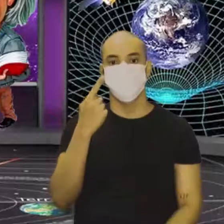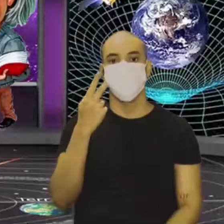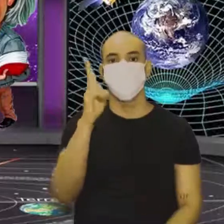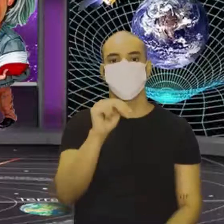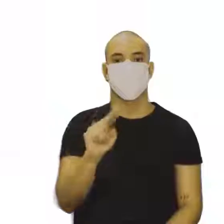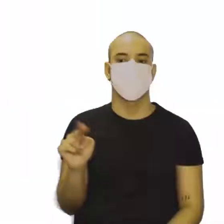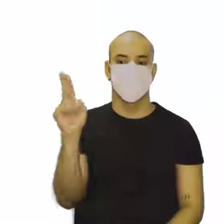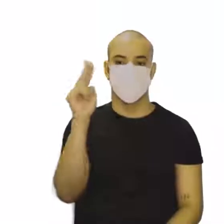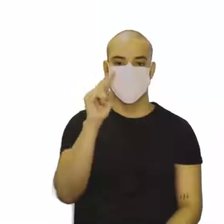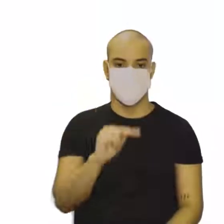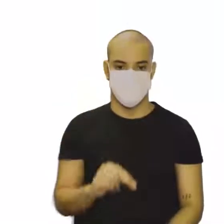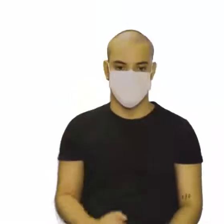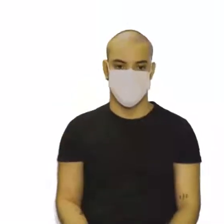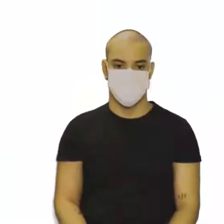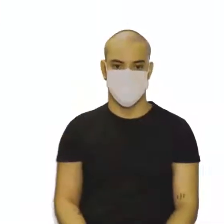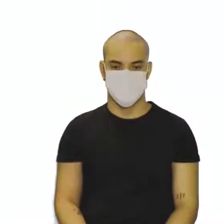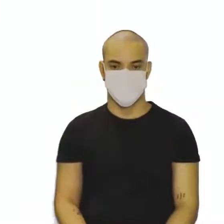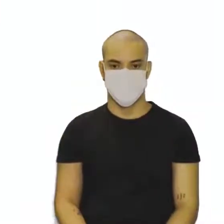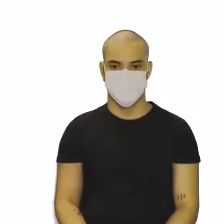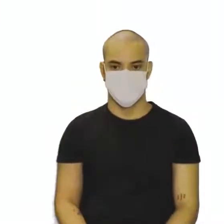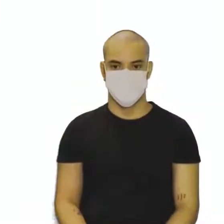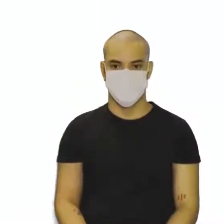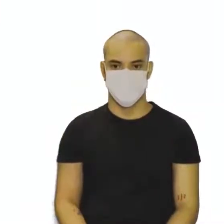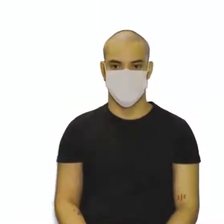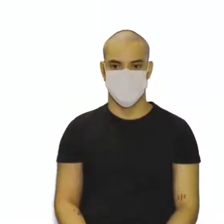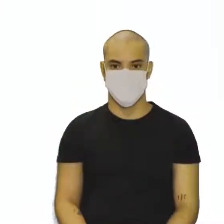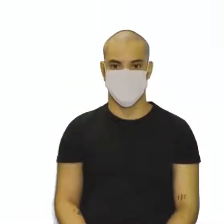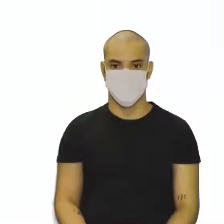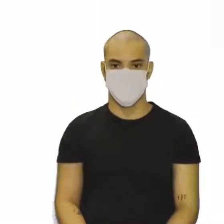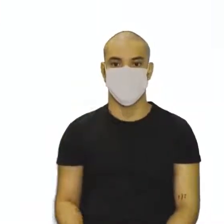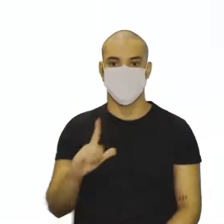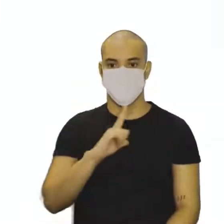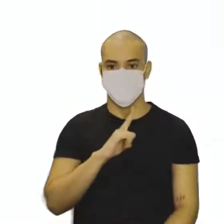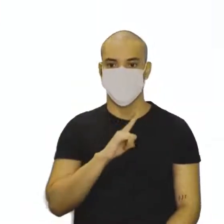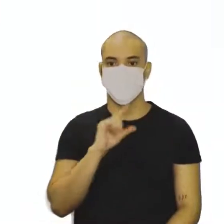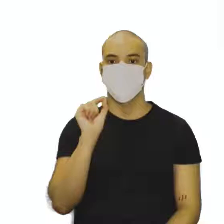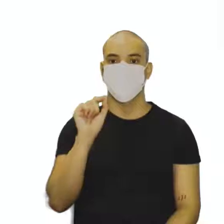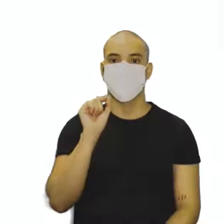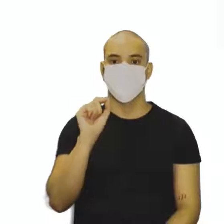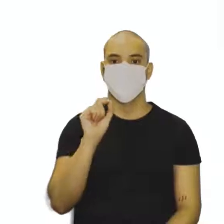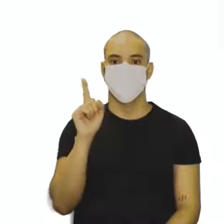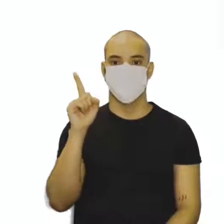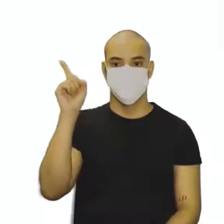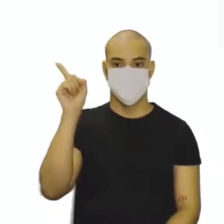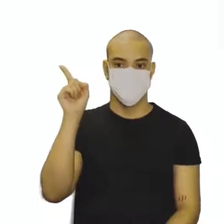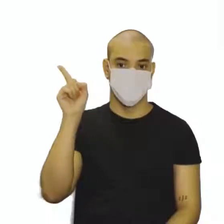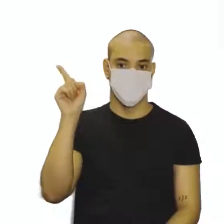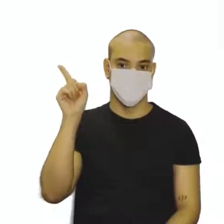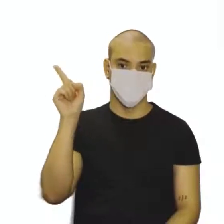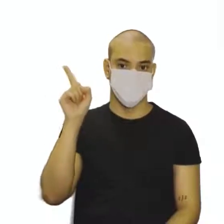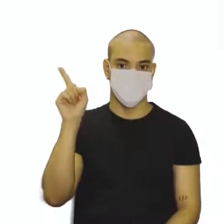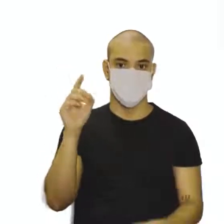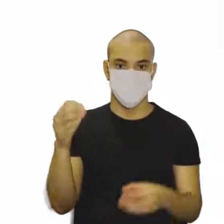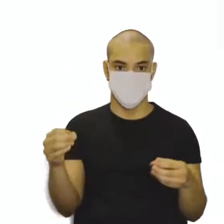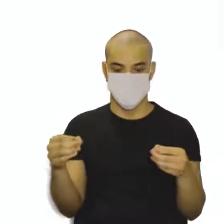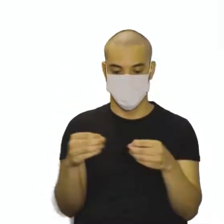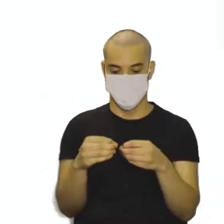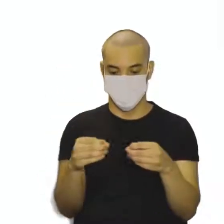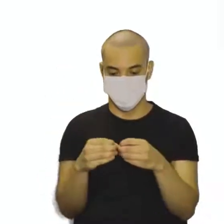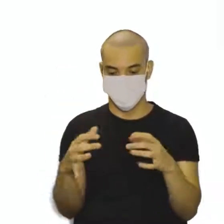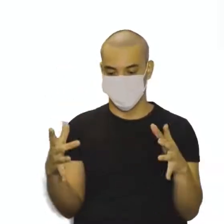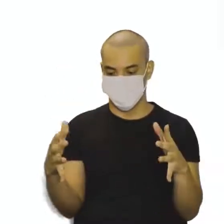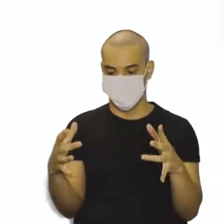ali para representar, olha só. Ali eu tenho, ó, tá aí um ímã, só para a gente ver. Aqui nós temos um